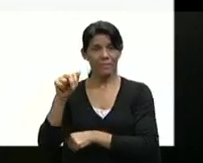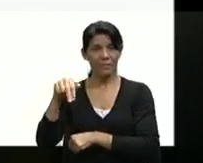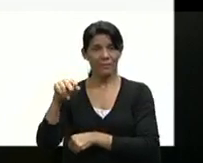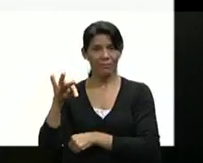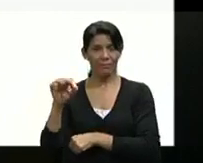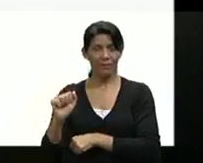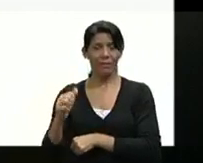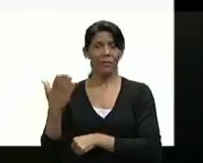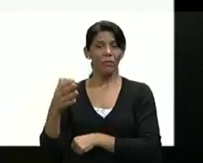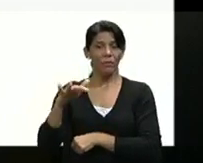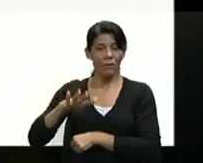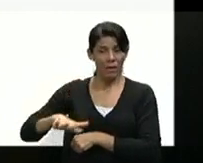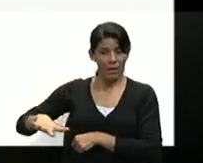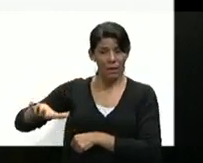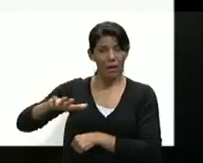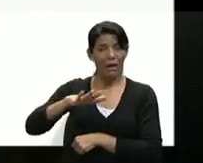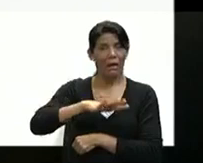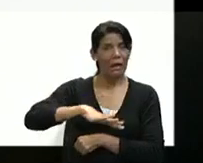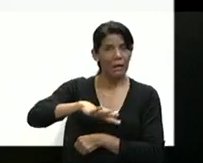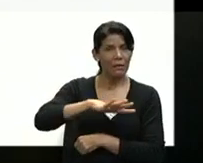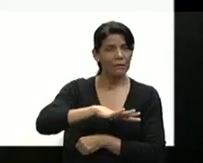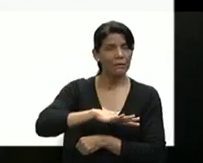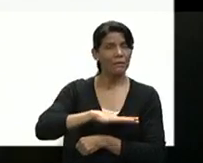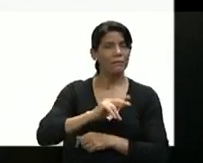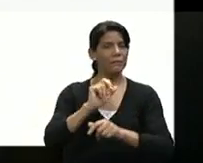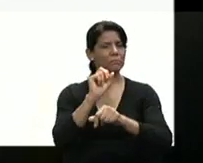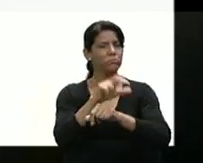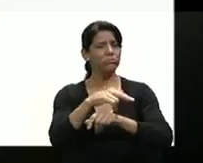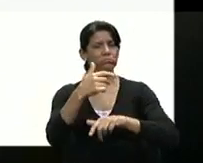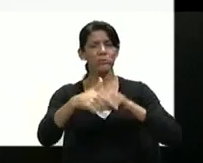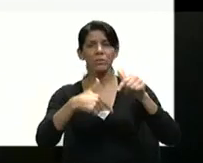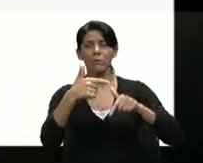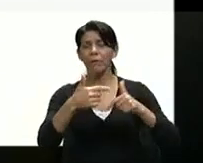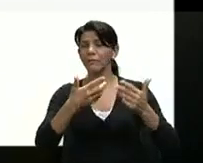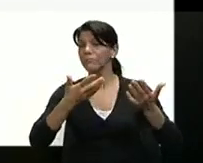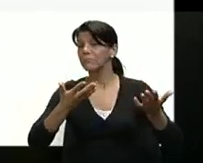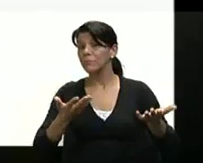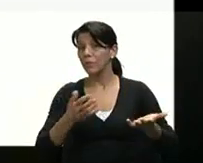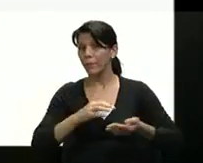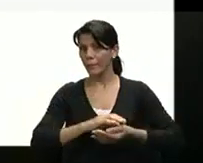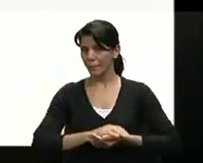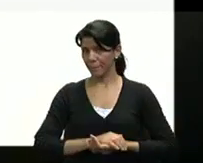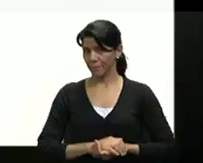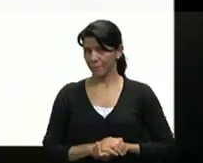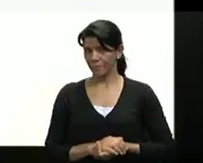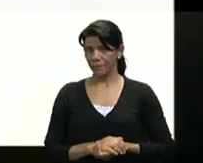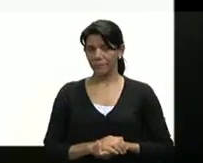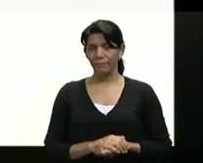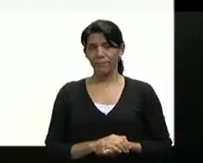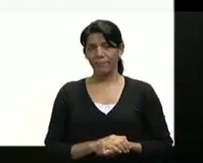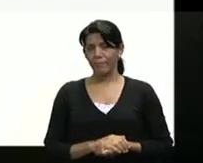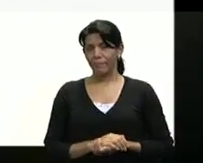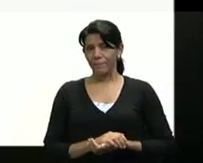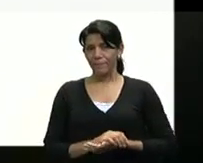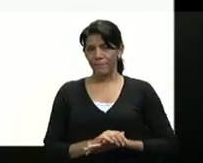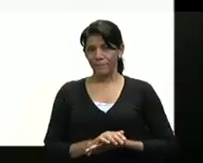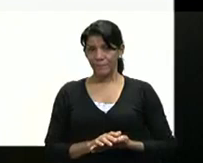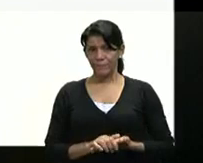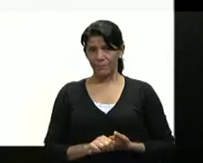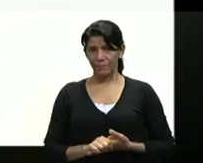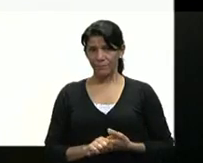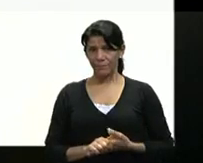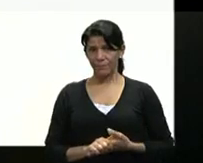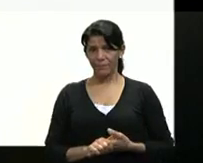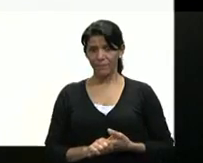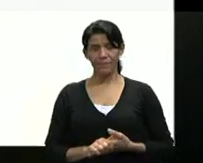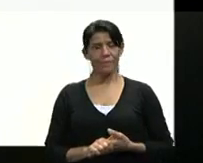e quais são as áreas de abrangência da vigilância sanitária e a sua atuação.